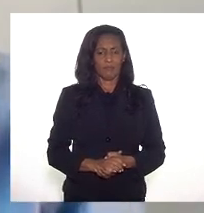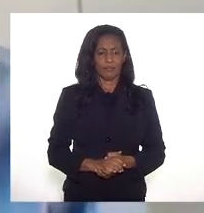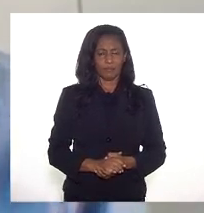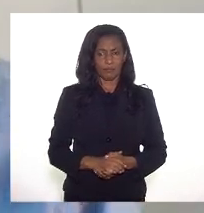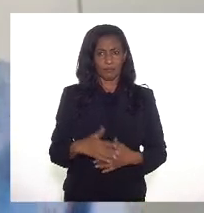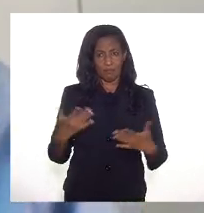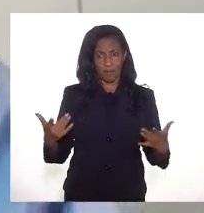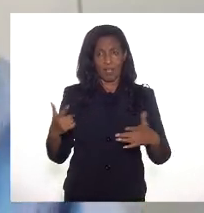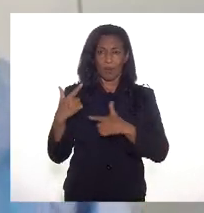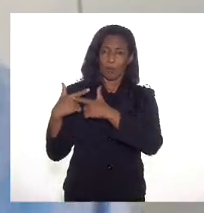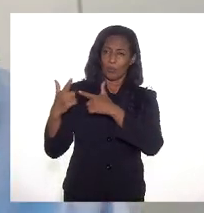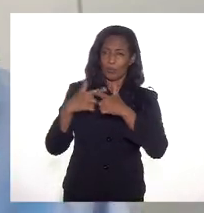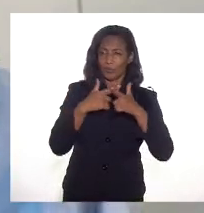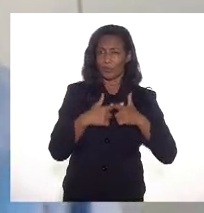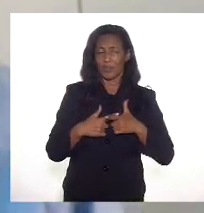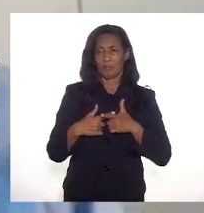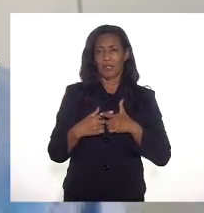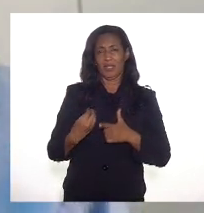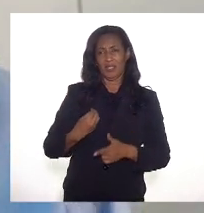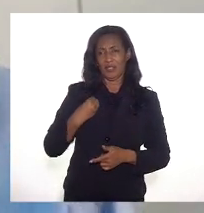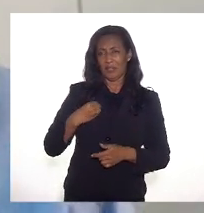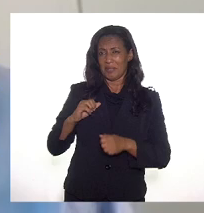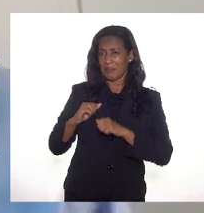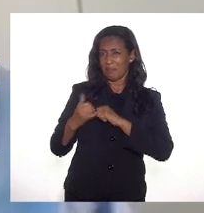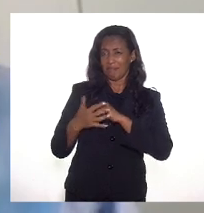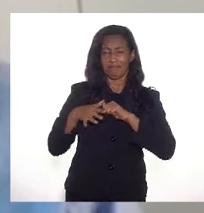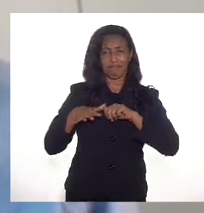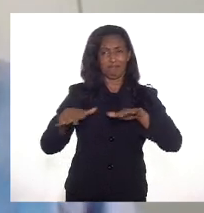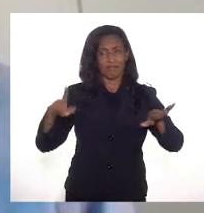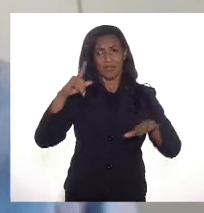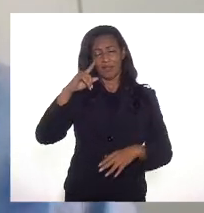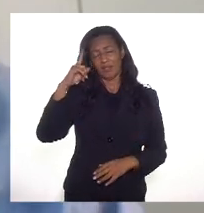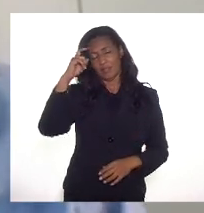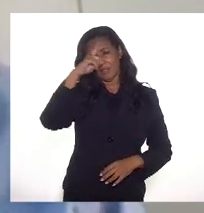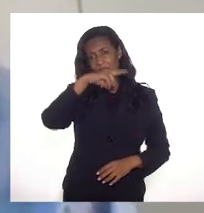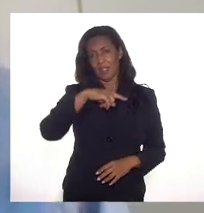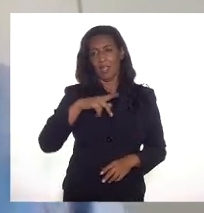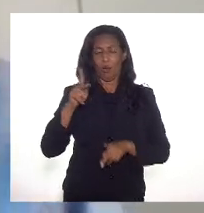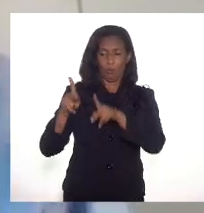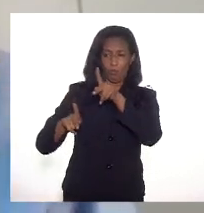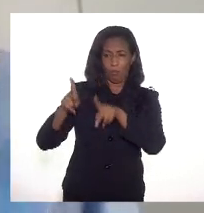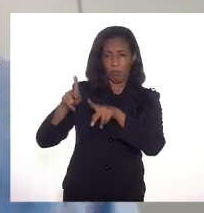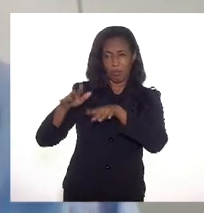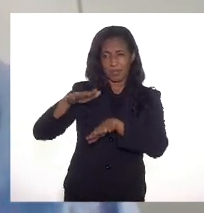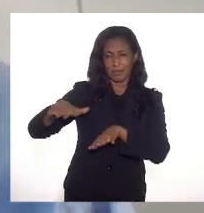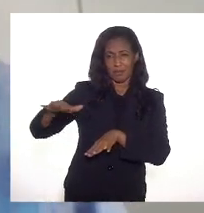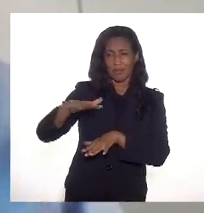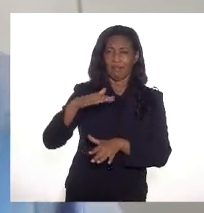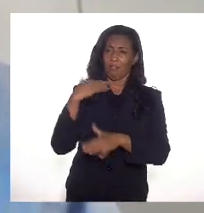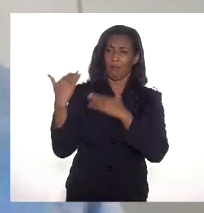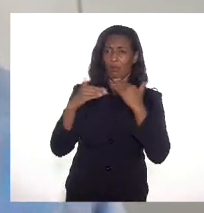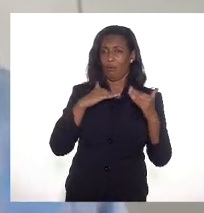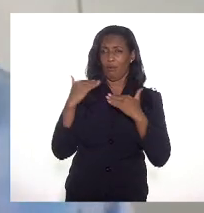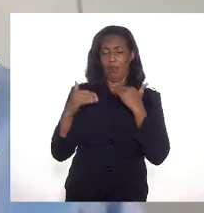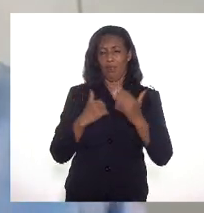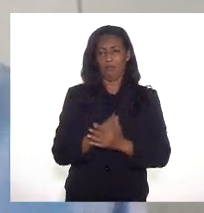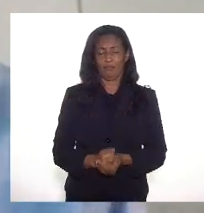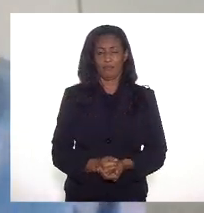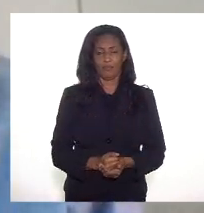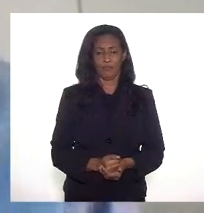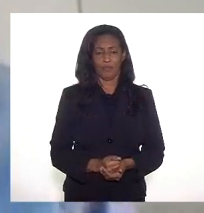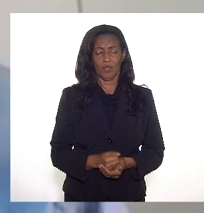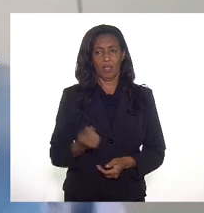dessa crise que a gente vive, dessa pandemia, que é muito dramática. A população está morrendo. E uma outra é